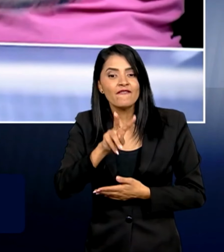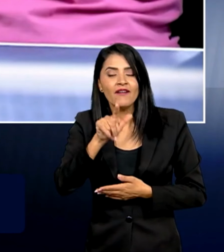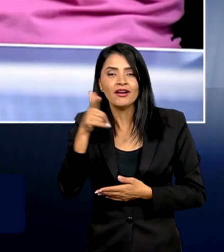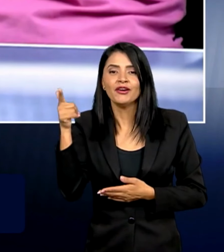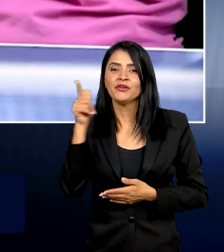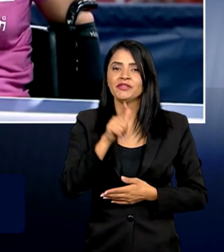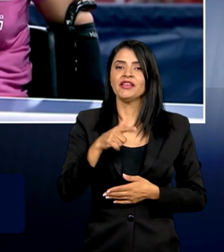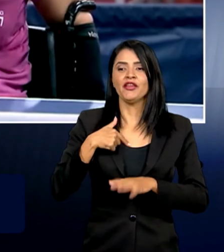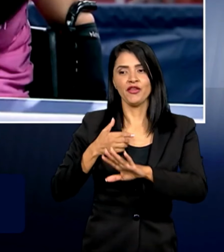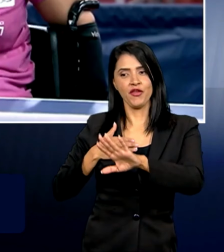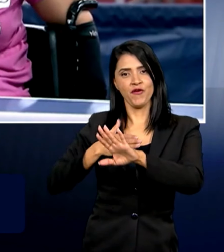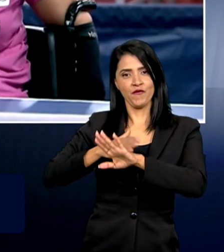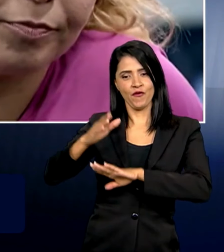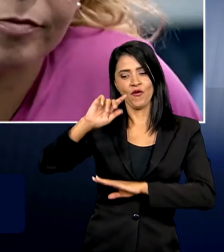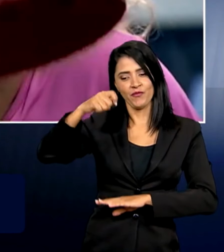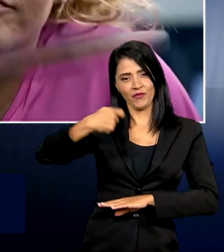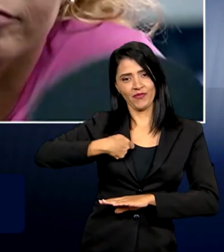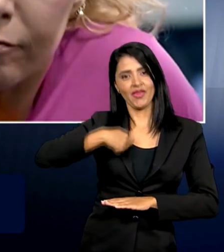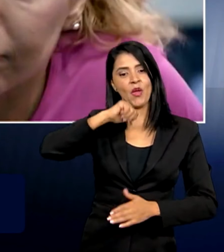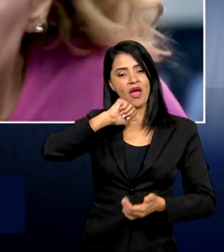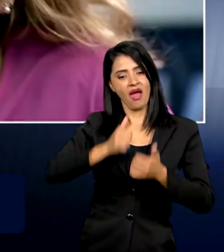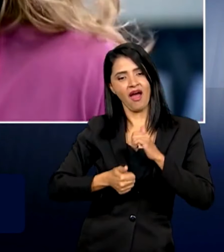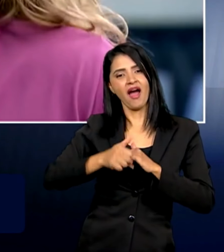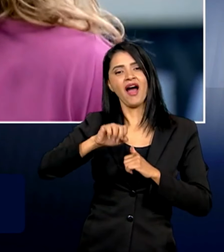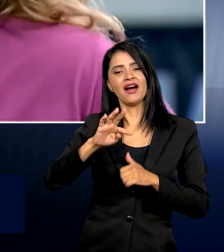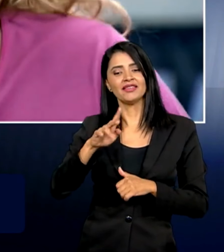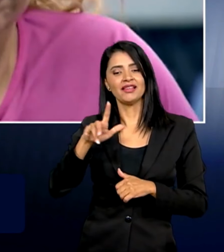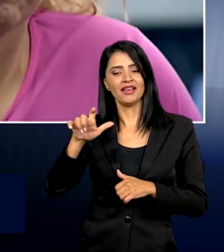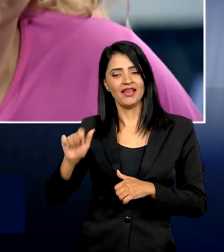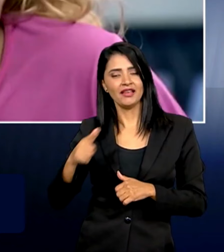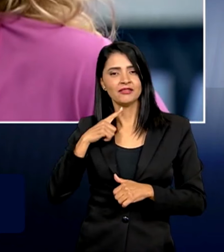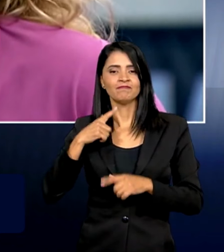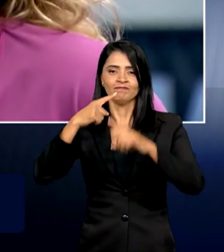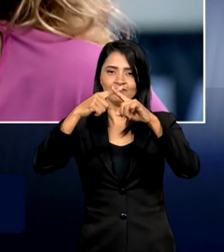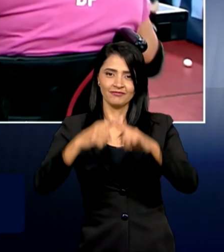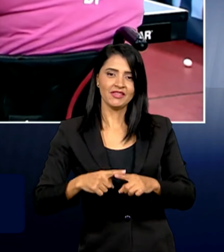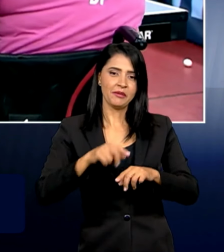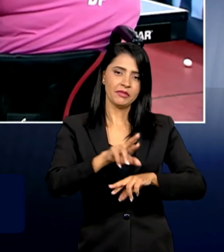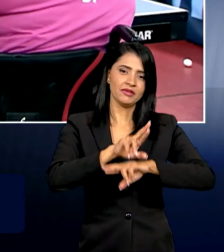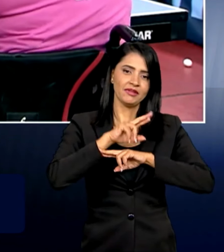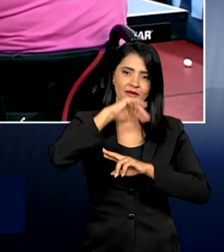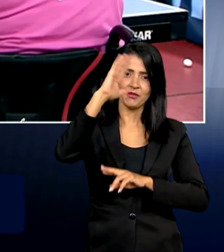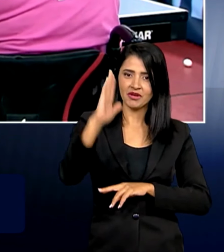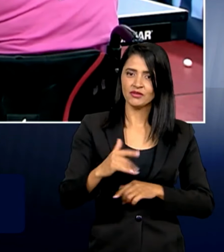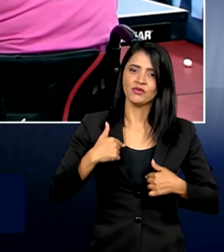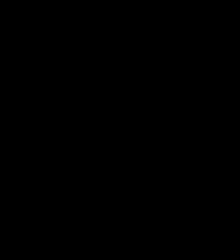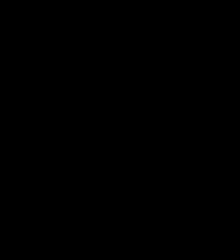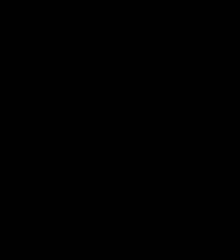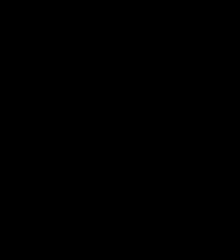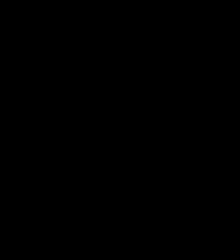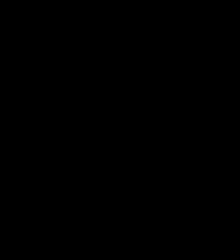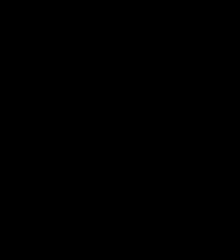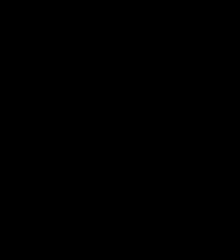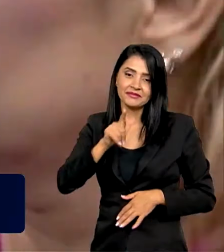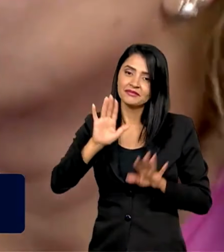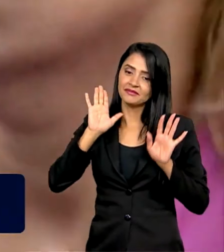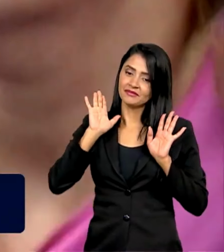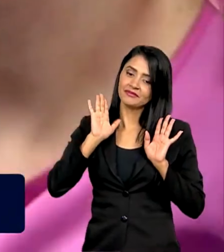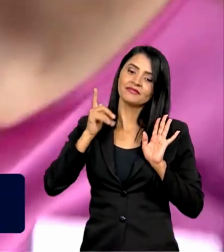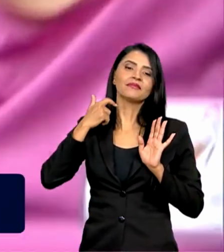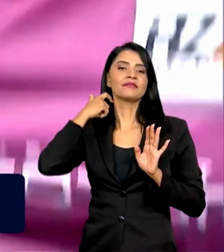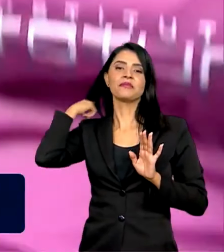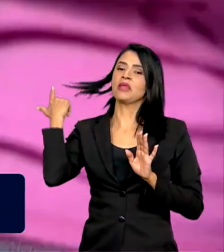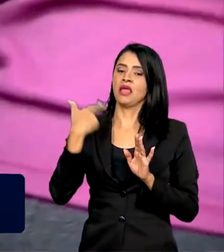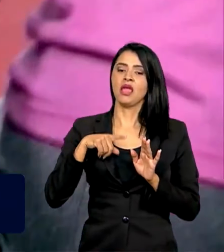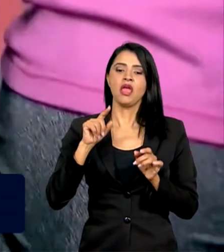e agora eu vou como atleta competir uma Paralimpíada e representar o Brasil. Estou muito feliz. E olha, eu cobri